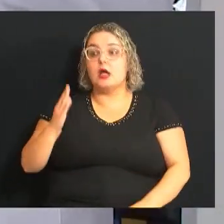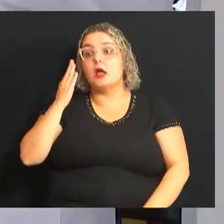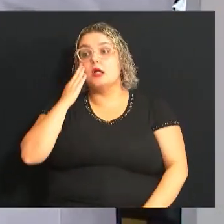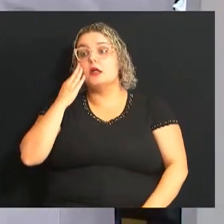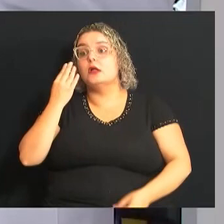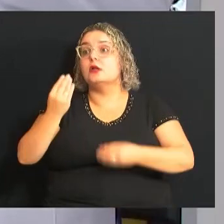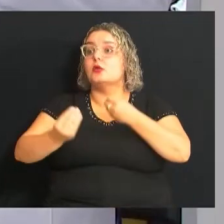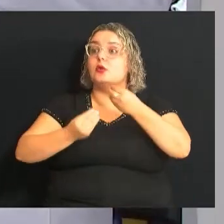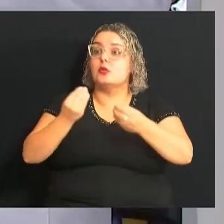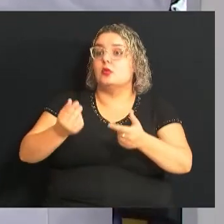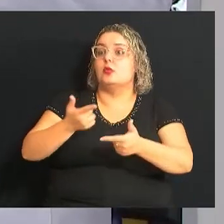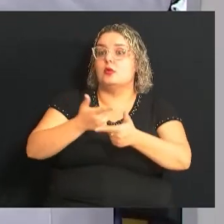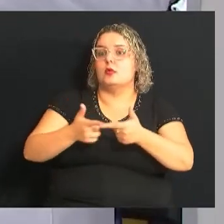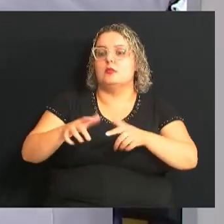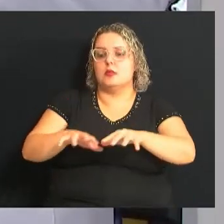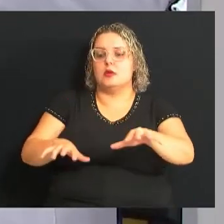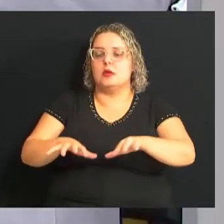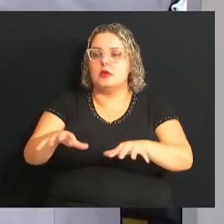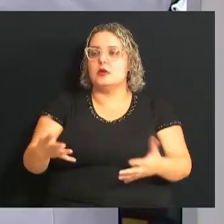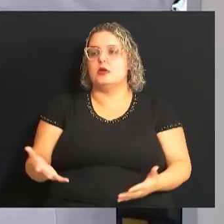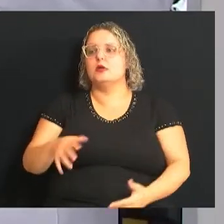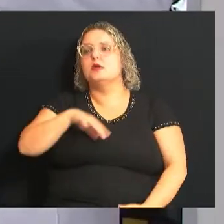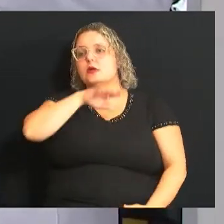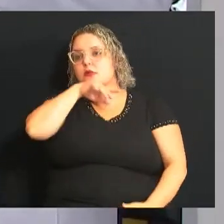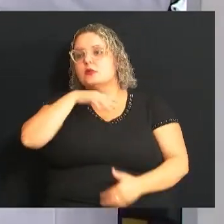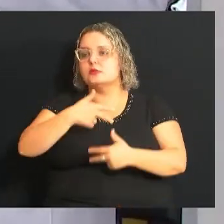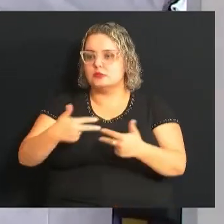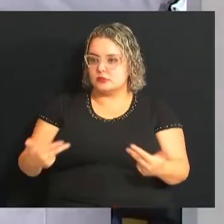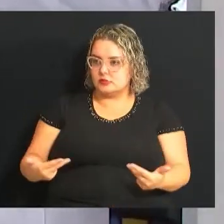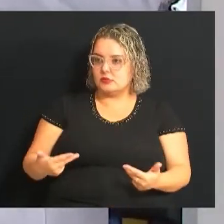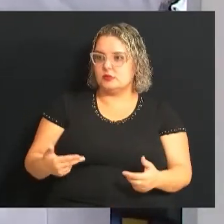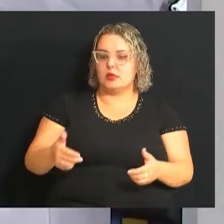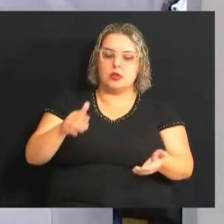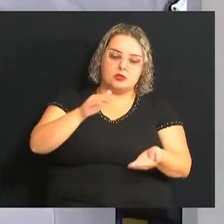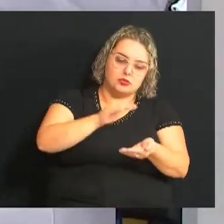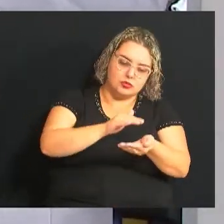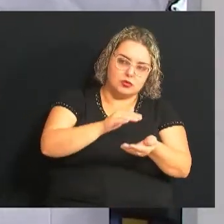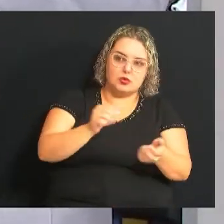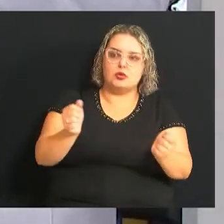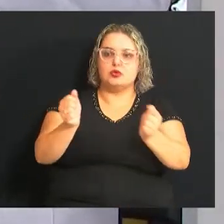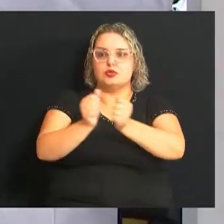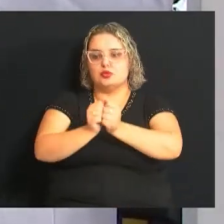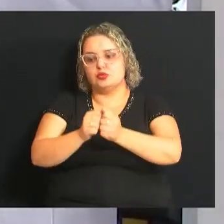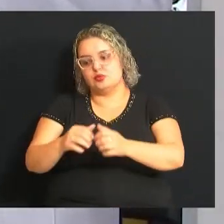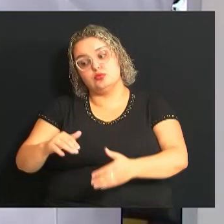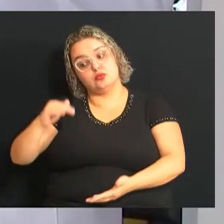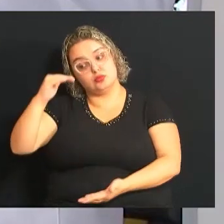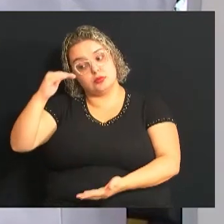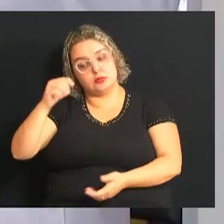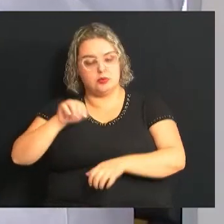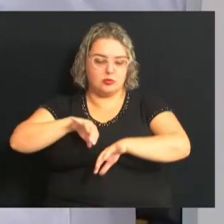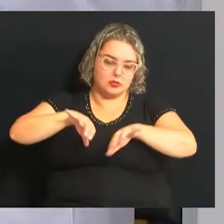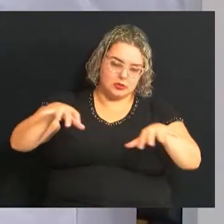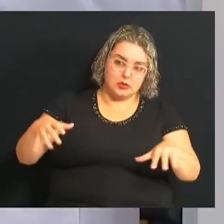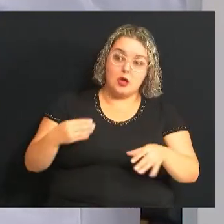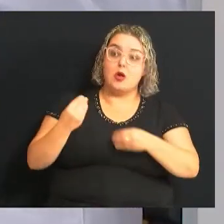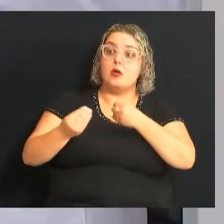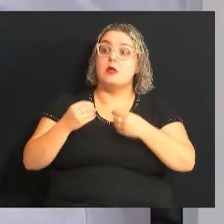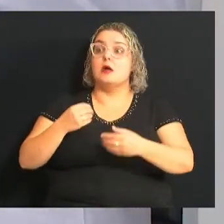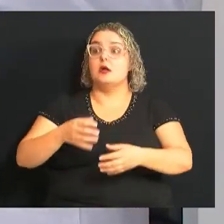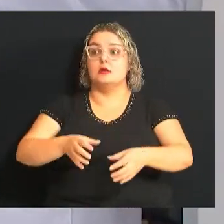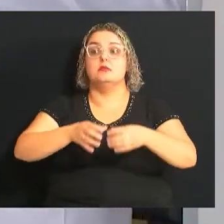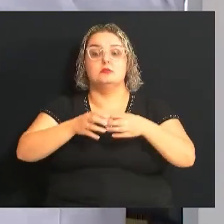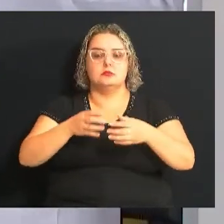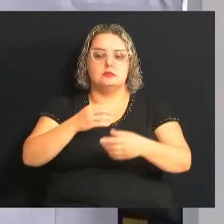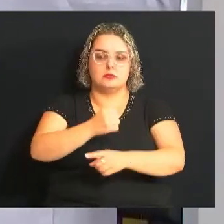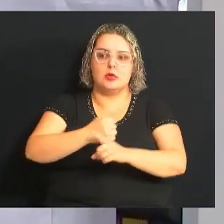a divisão dos animais, tem a divisão dos animais pequenos com os animais grandes, como que é a questão da socialização. Alguns animais